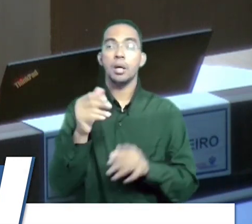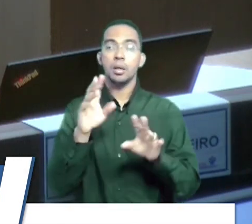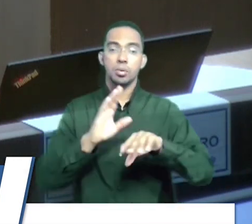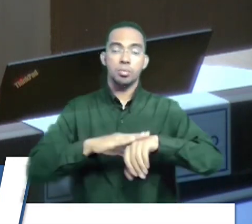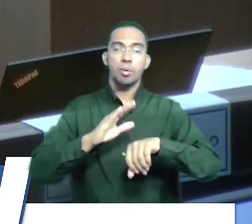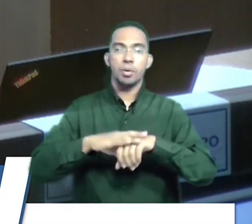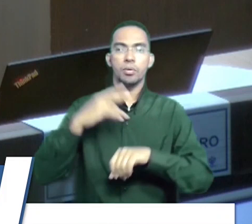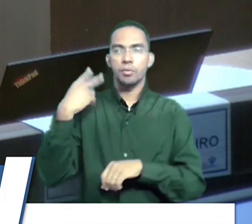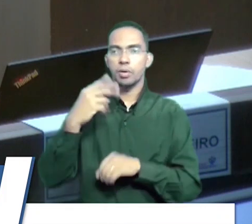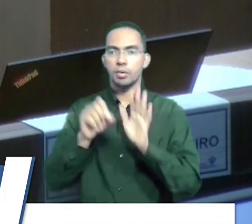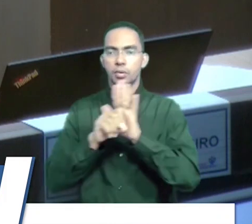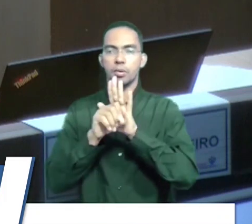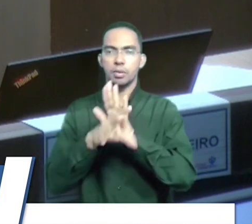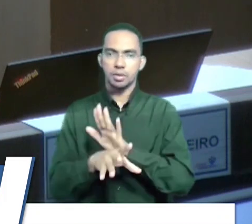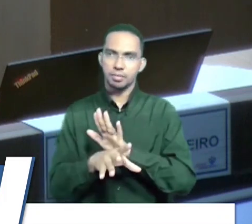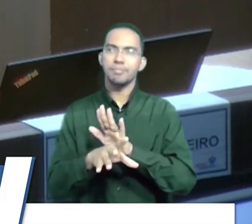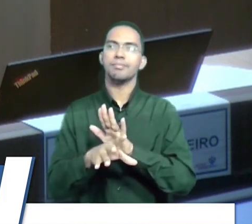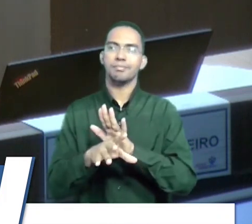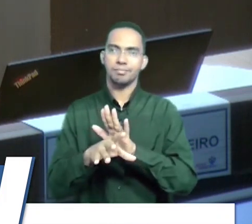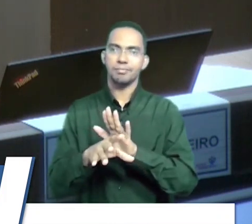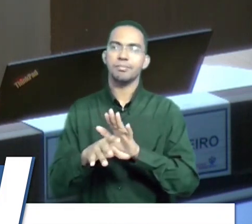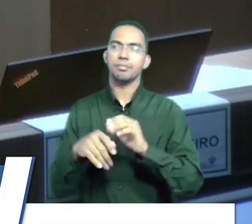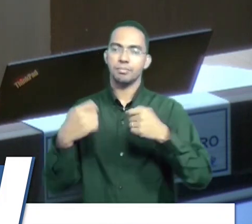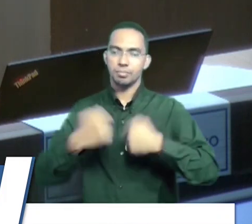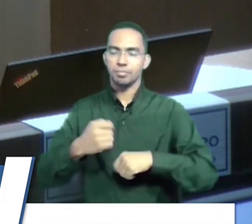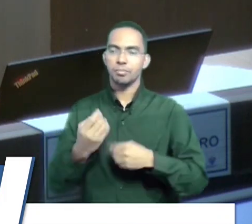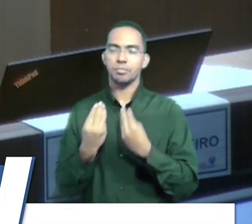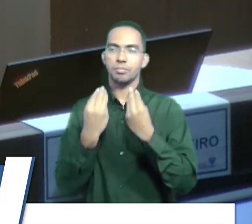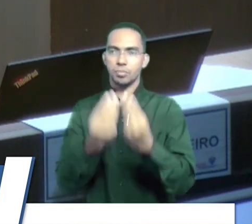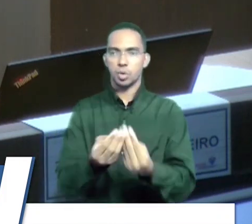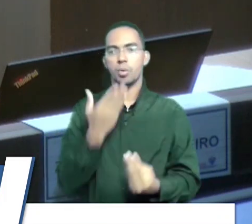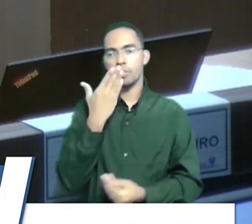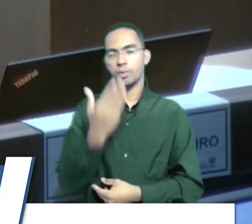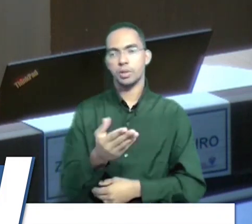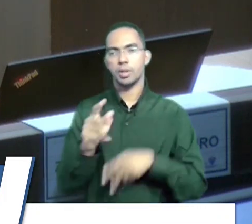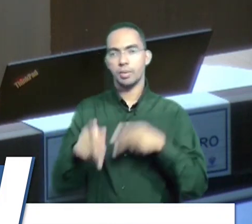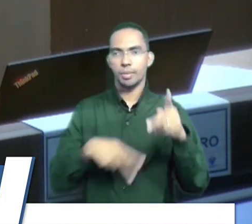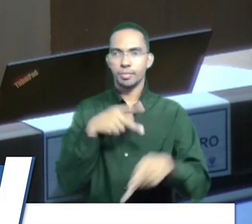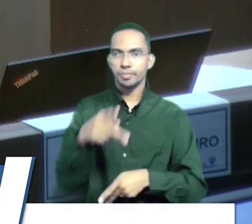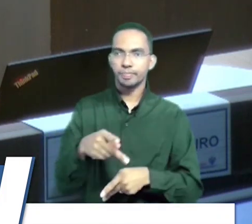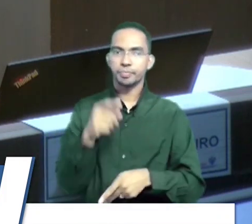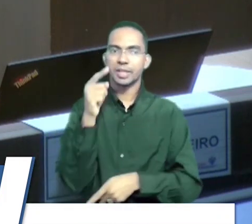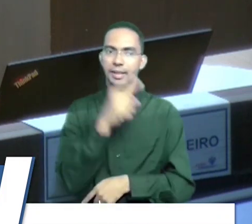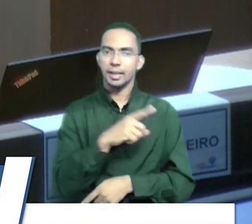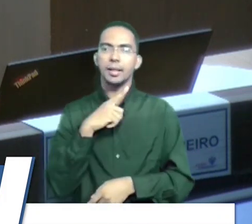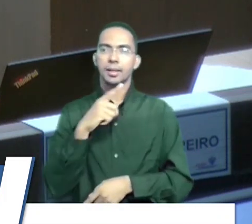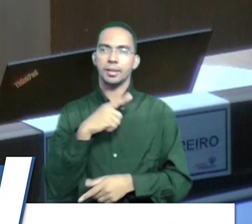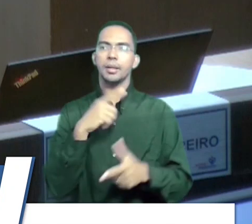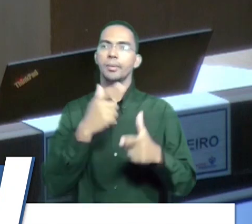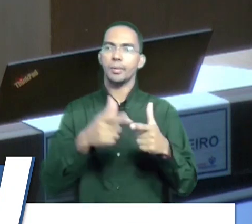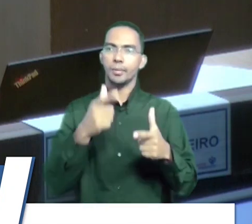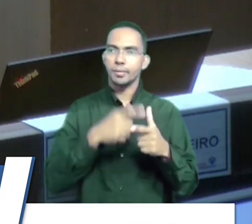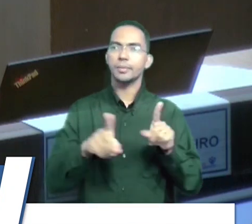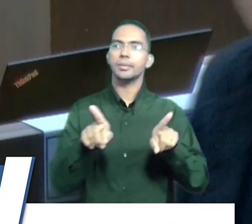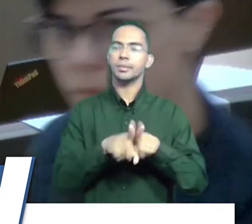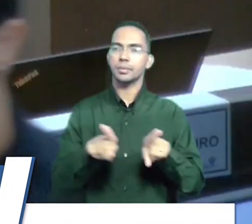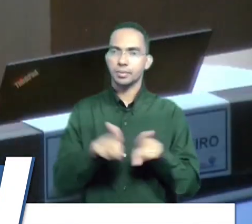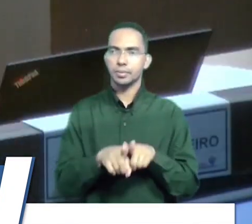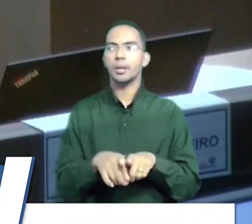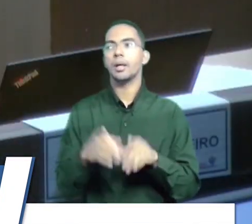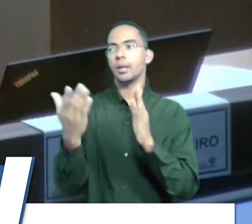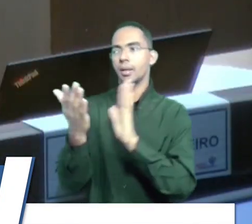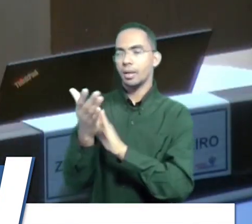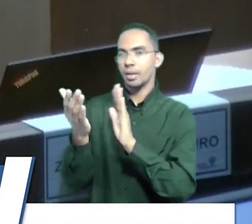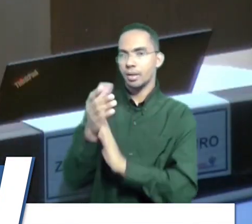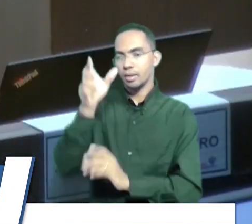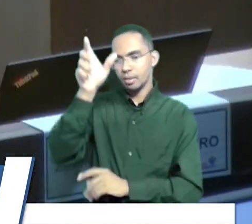faz a indicação, é para atender o pedido da população. E lá está com esses problemas também. Mas parabéns aí ao